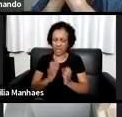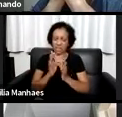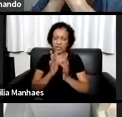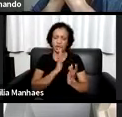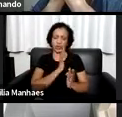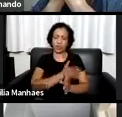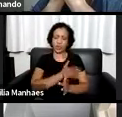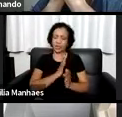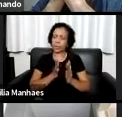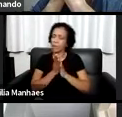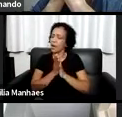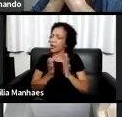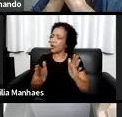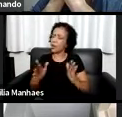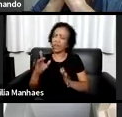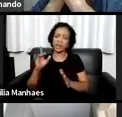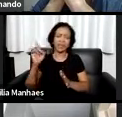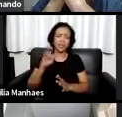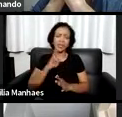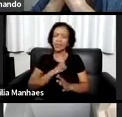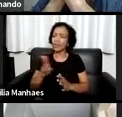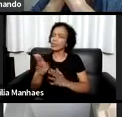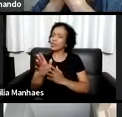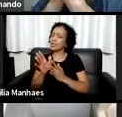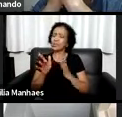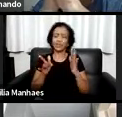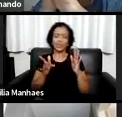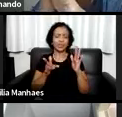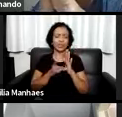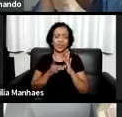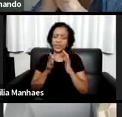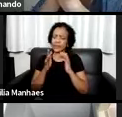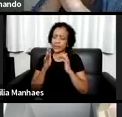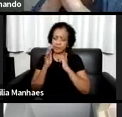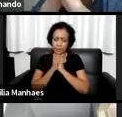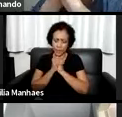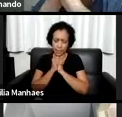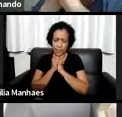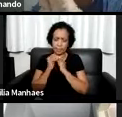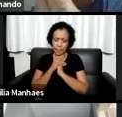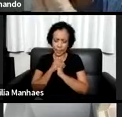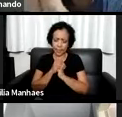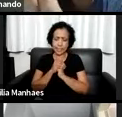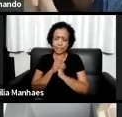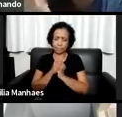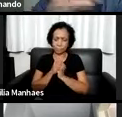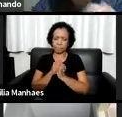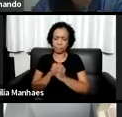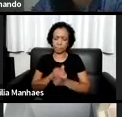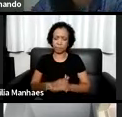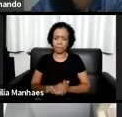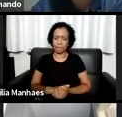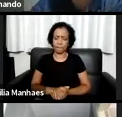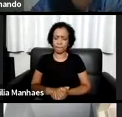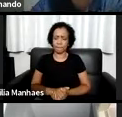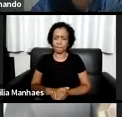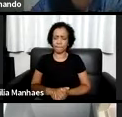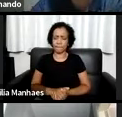do Senhor, em nome de Jesus, amém e amém. Graças a Deus. Amém,